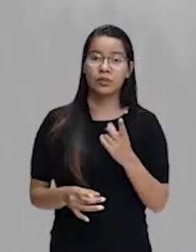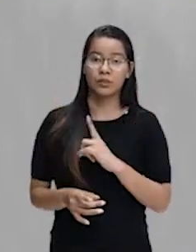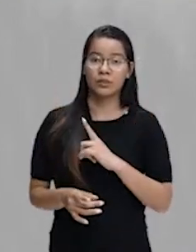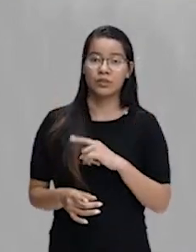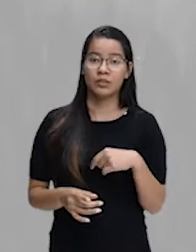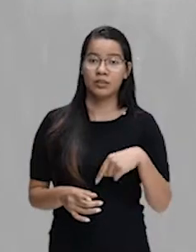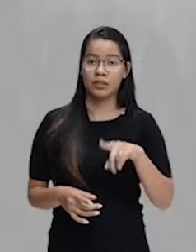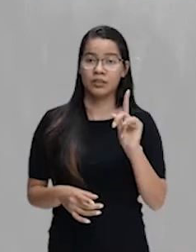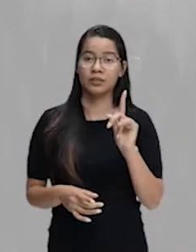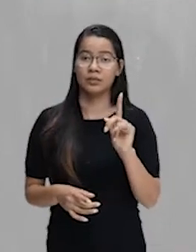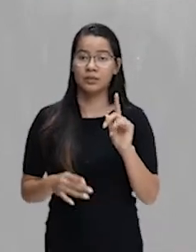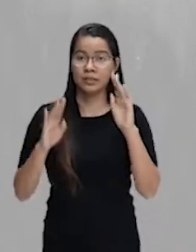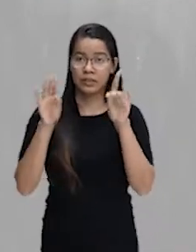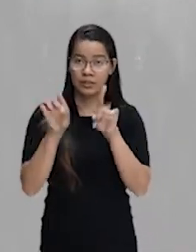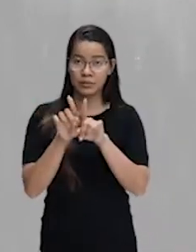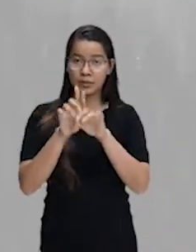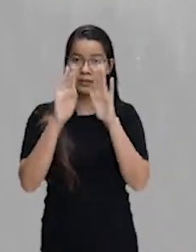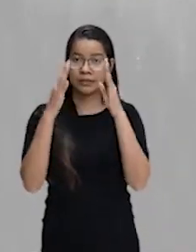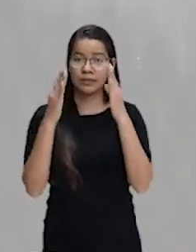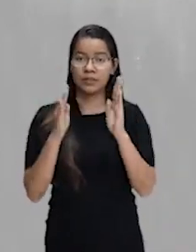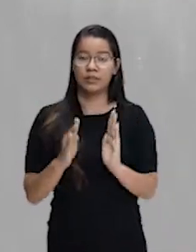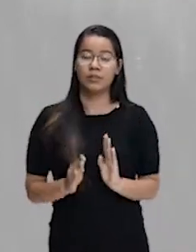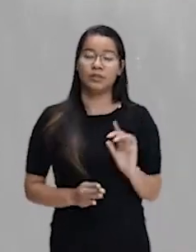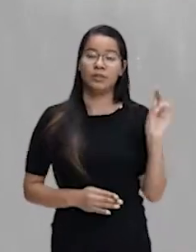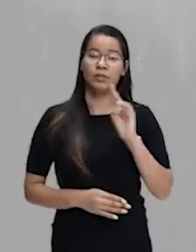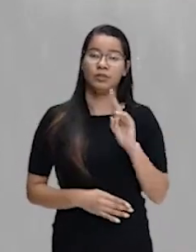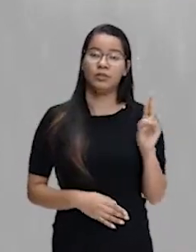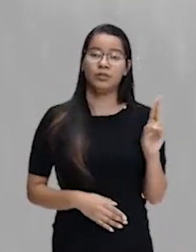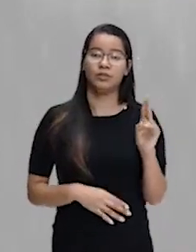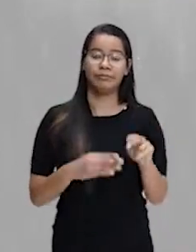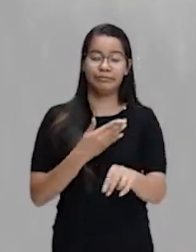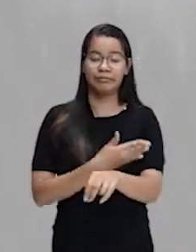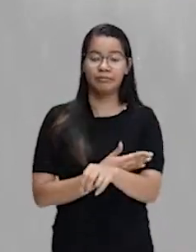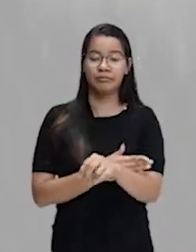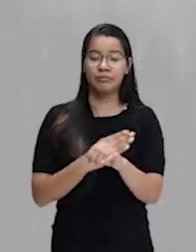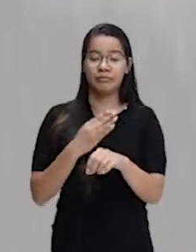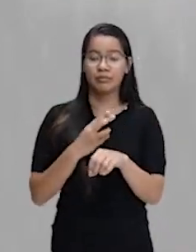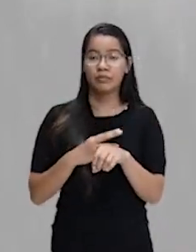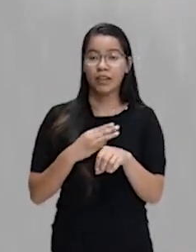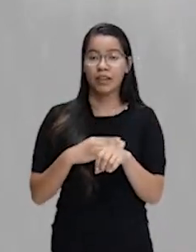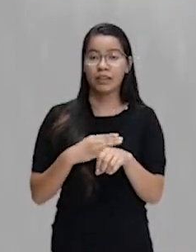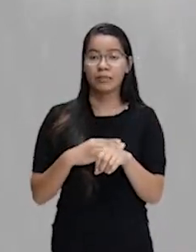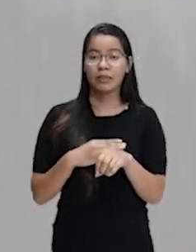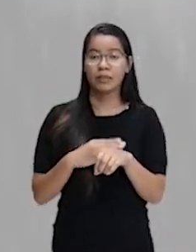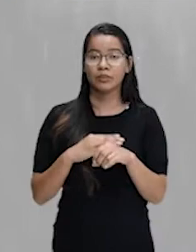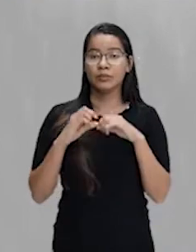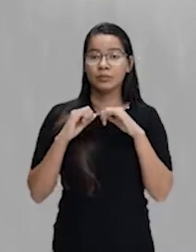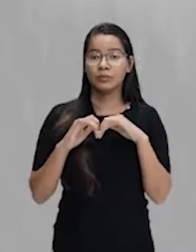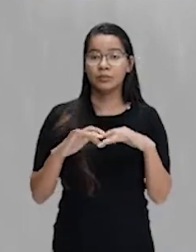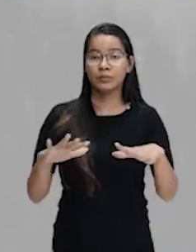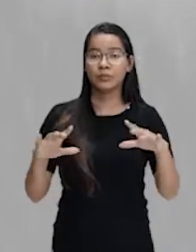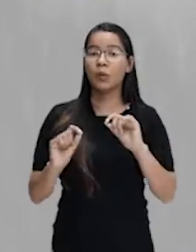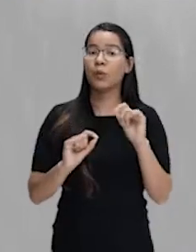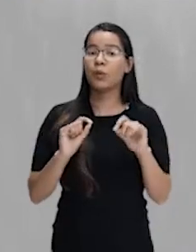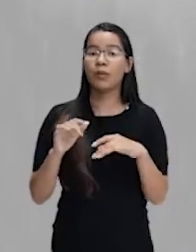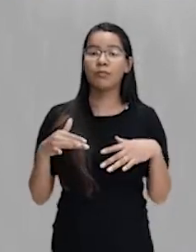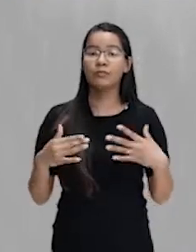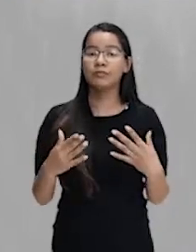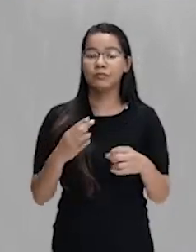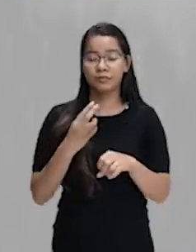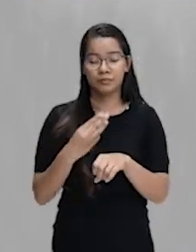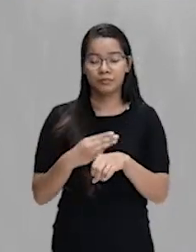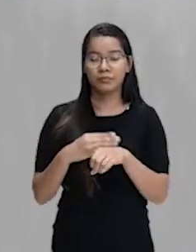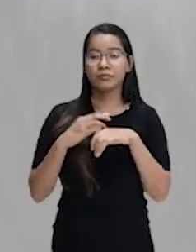iremos analisar essa chamada fase de expansão. O que seria essa fase de expansão aí do século XI